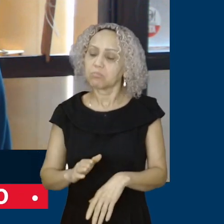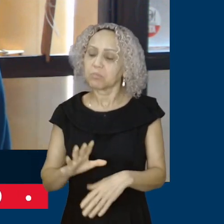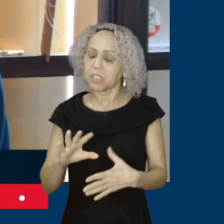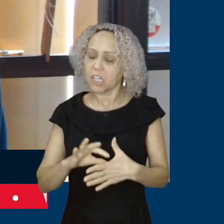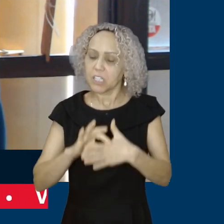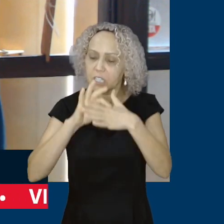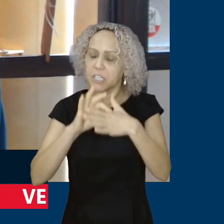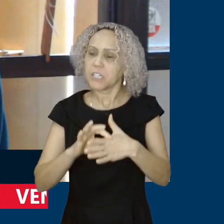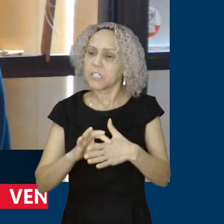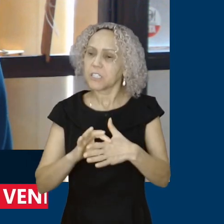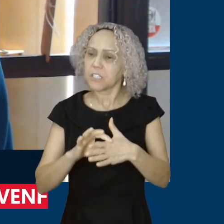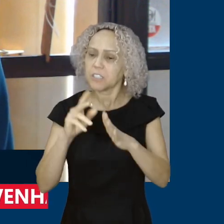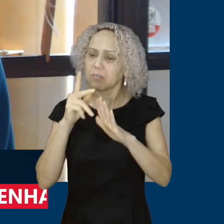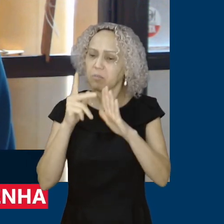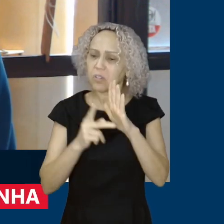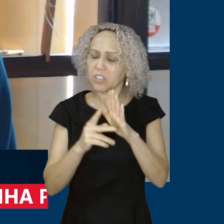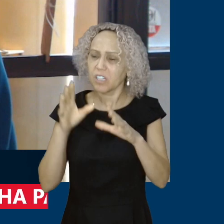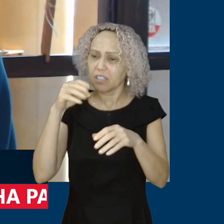âmbito internacional.